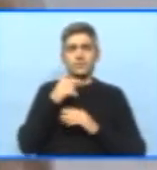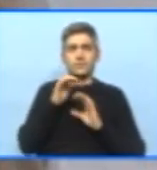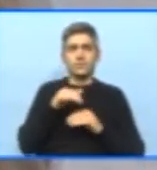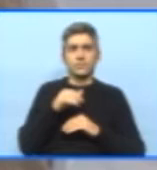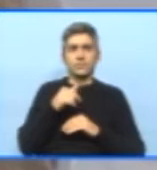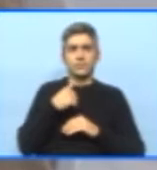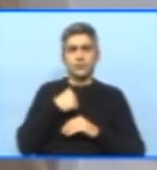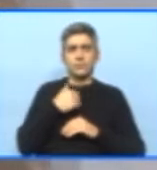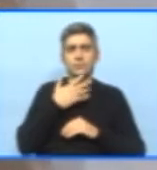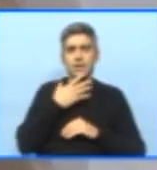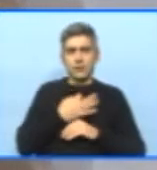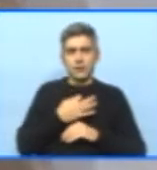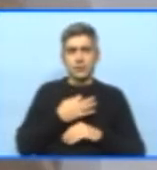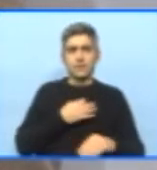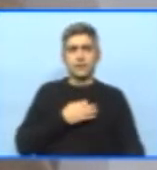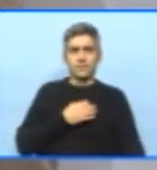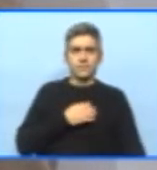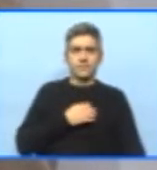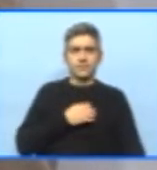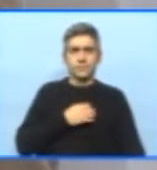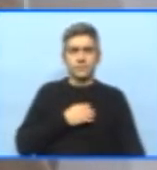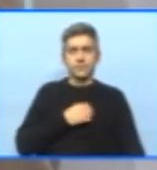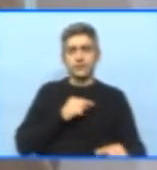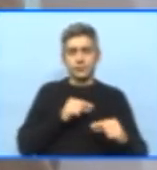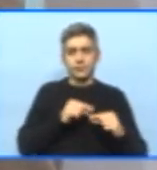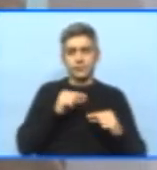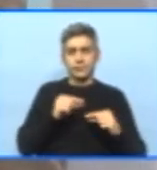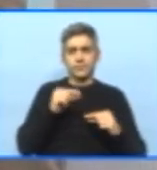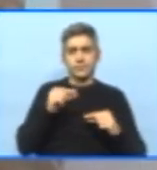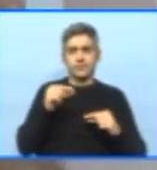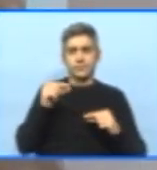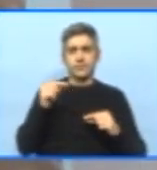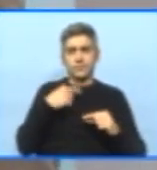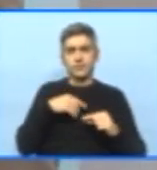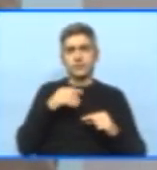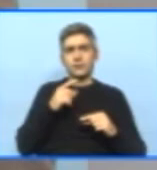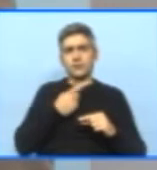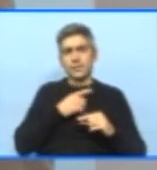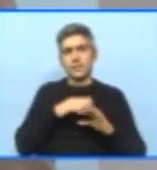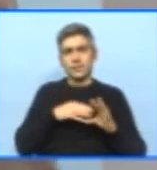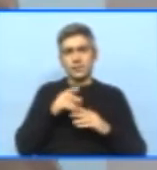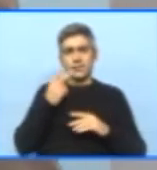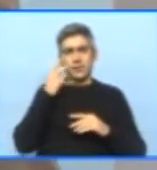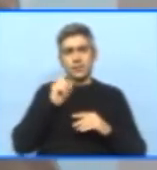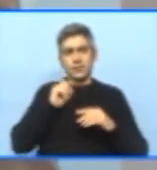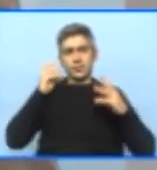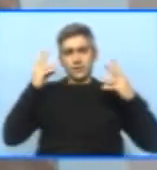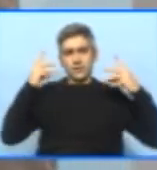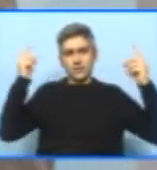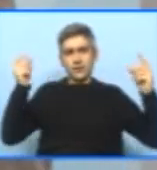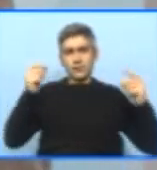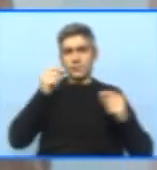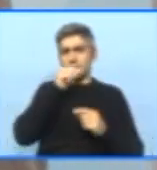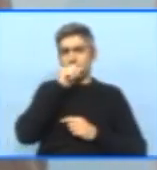dizer: eu creio. E esta gradualidade que ele faz, que nós somos chamados a fazer na vida espiritual. E é interessante,